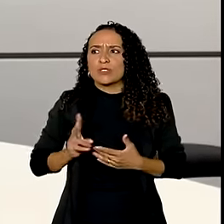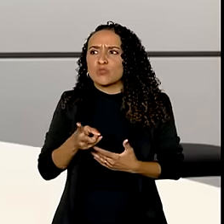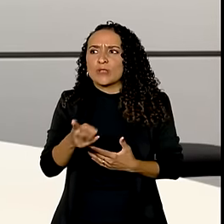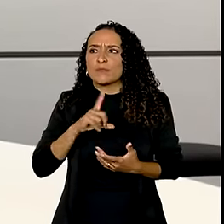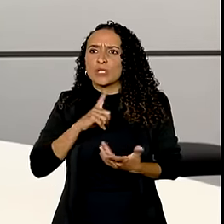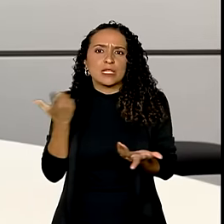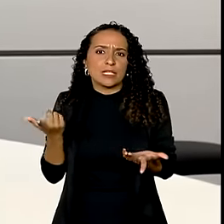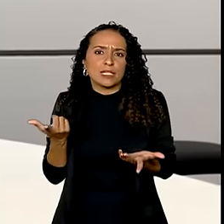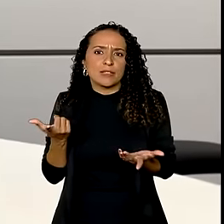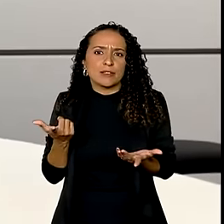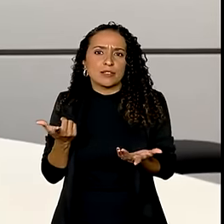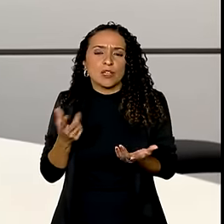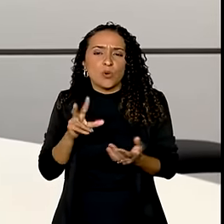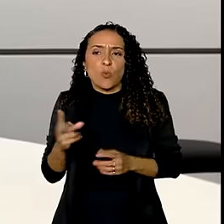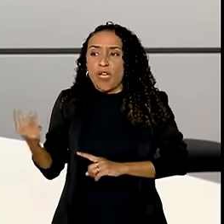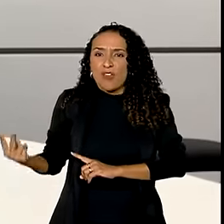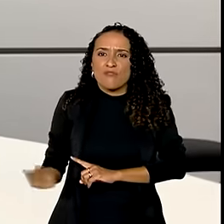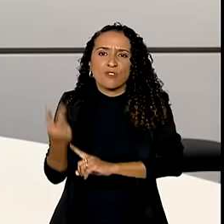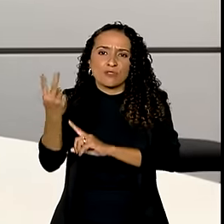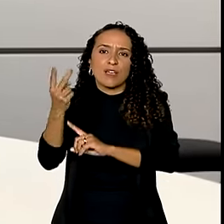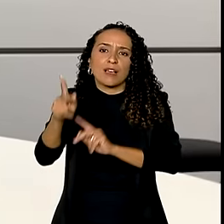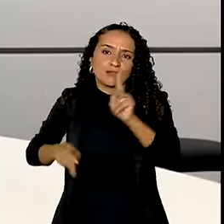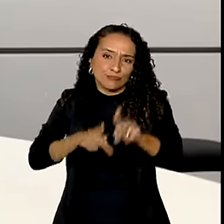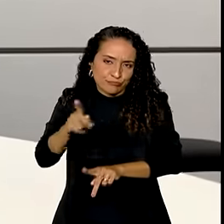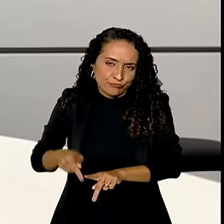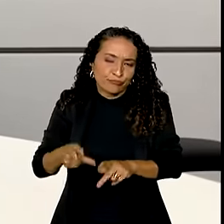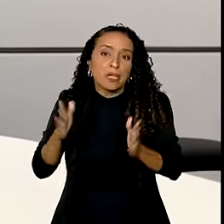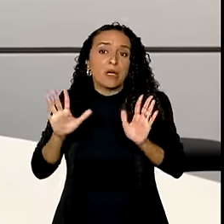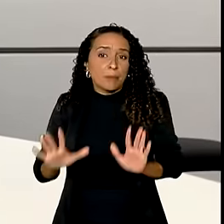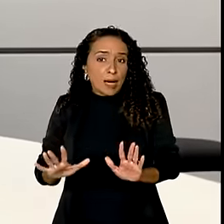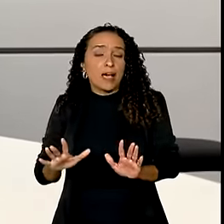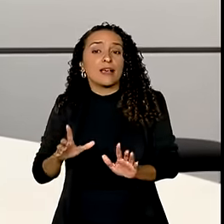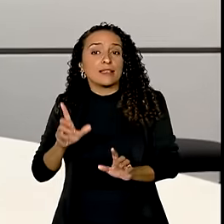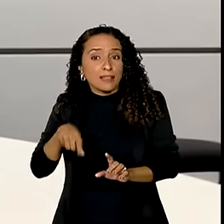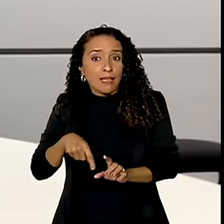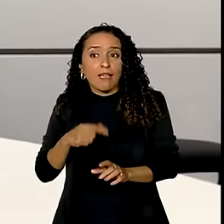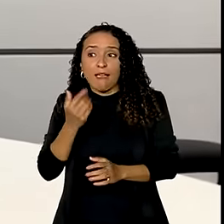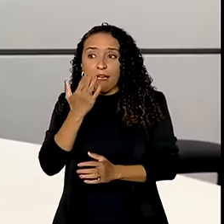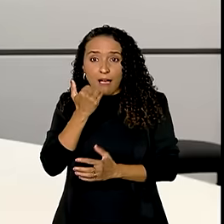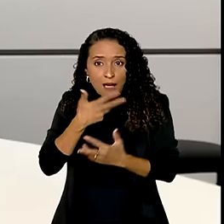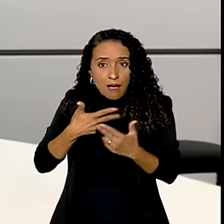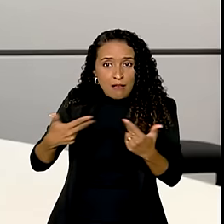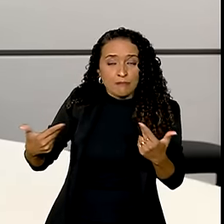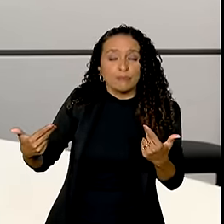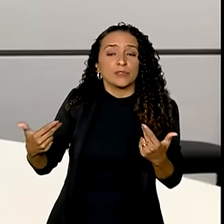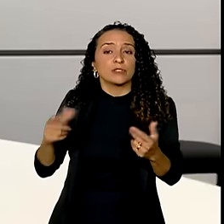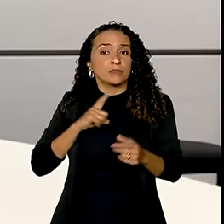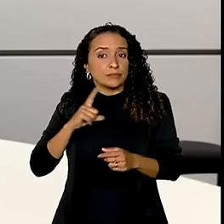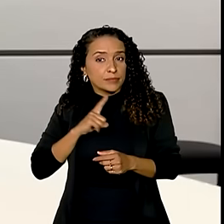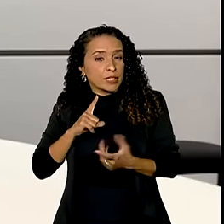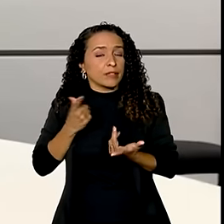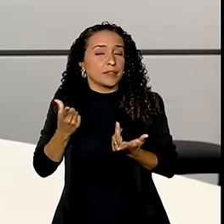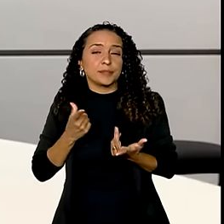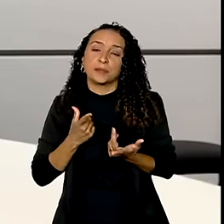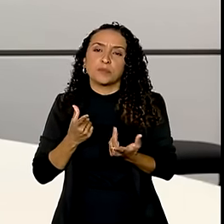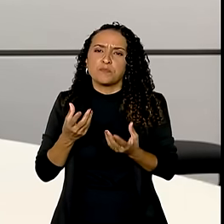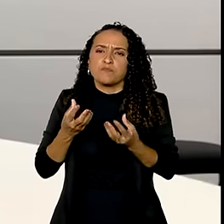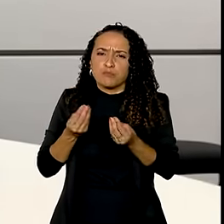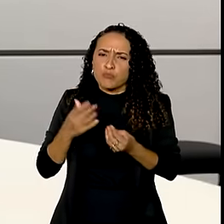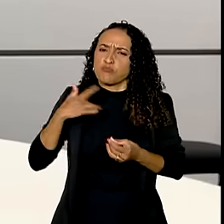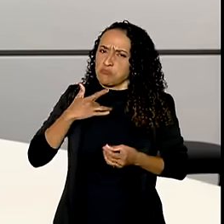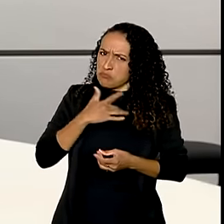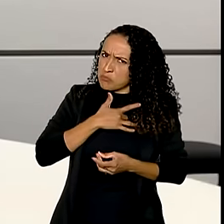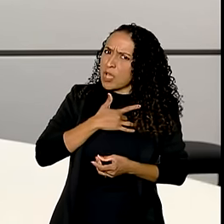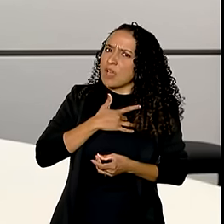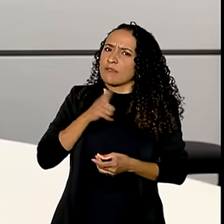alimentos valorizados pela população, mas que são alimentos que têm muito